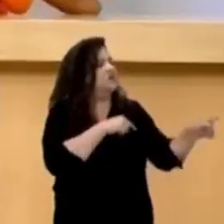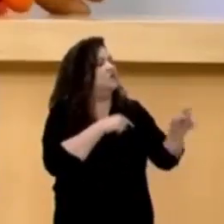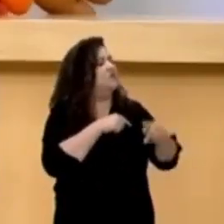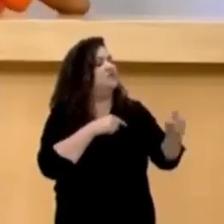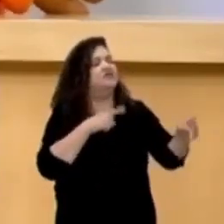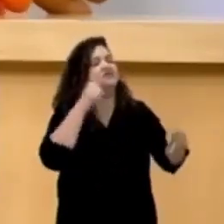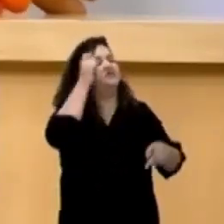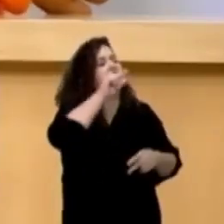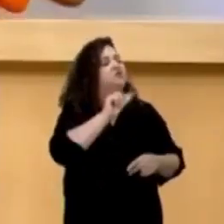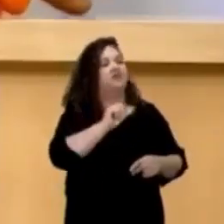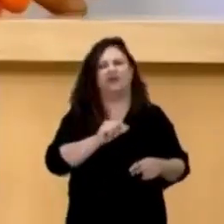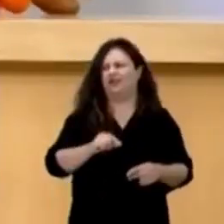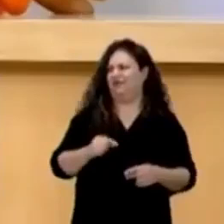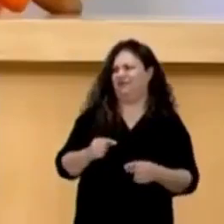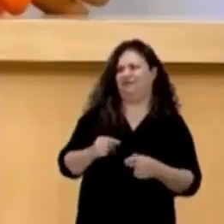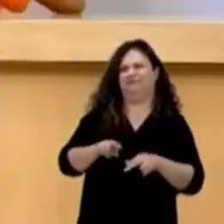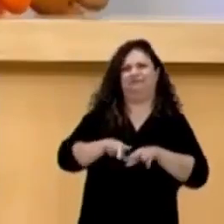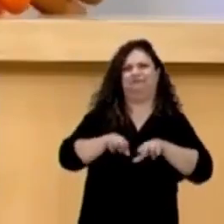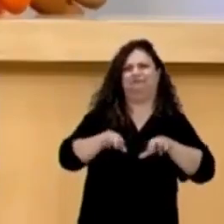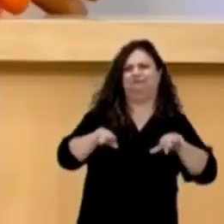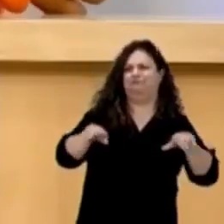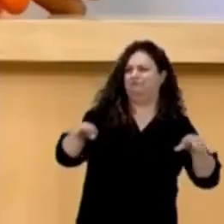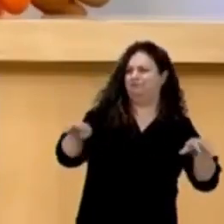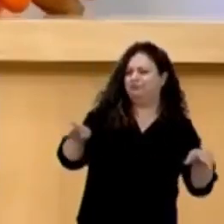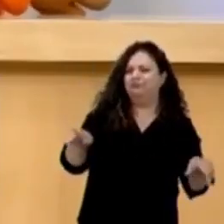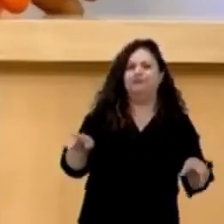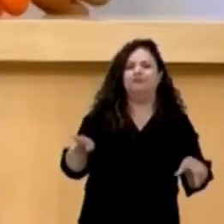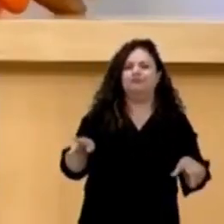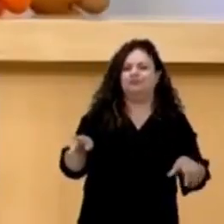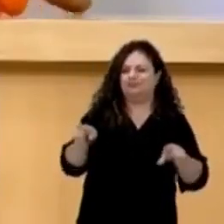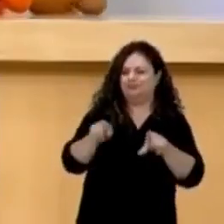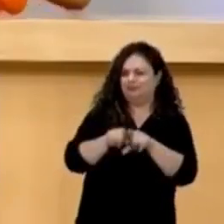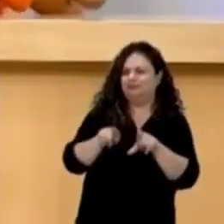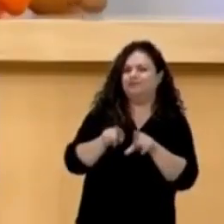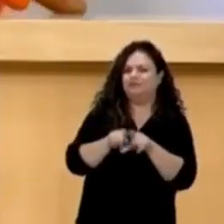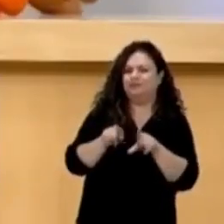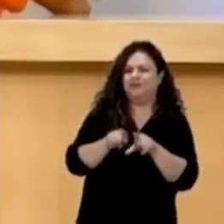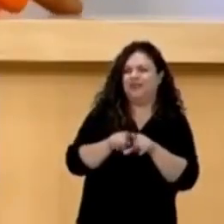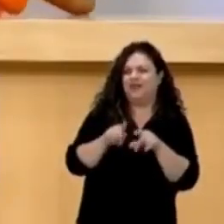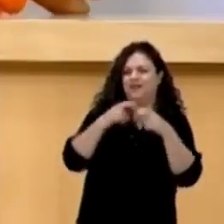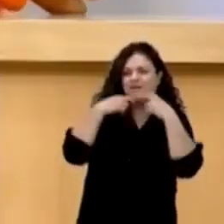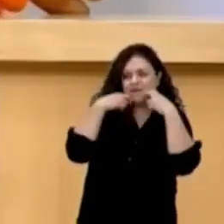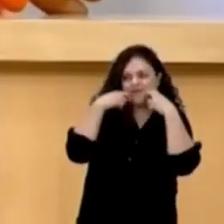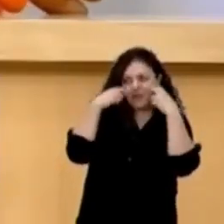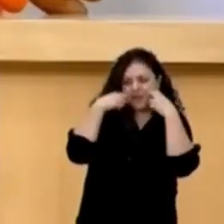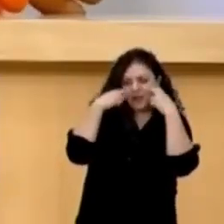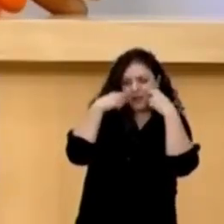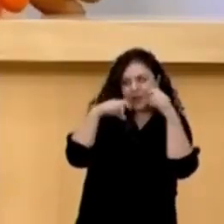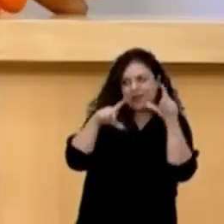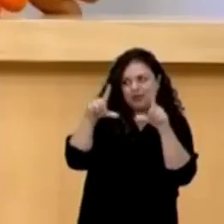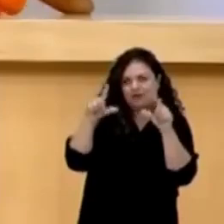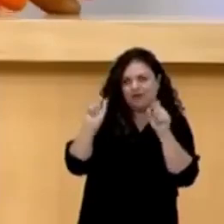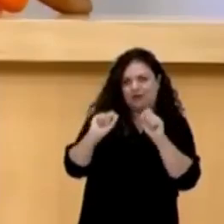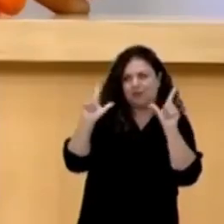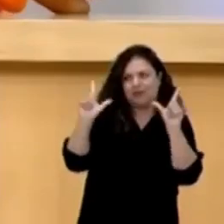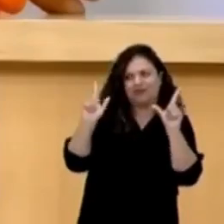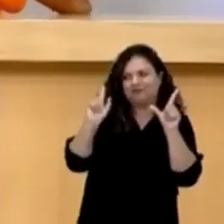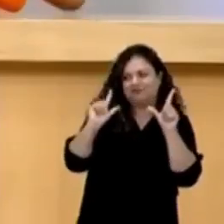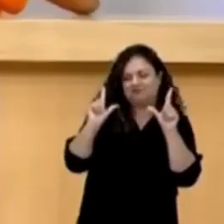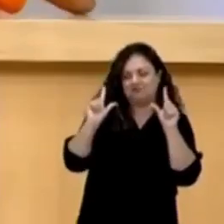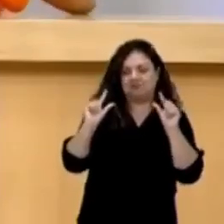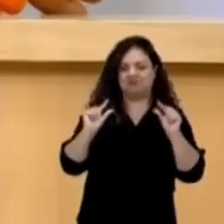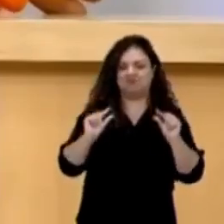aí? Várias coisas, inclusive, a gente tem que perder a vergonha da TV, né? A gente tem que perder a vergonha